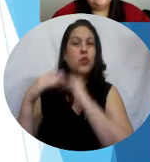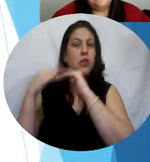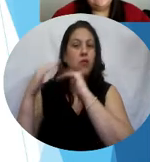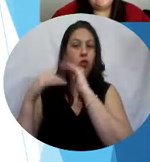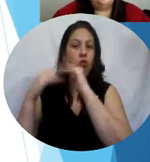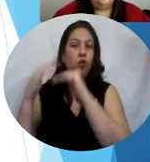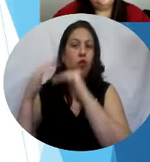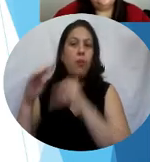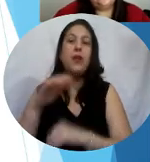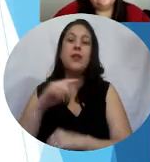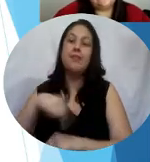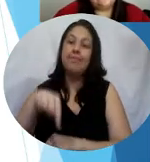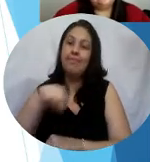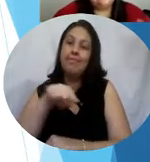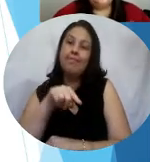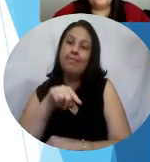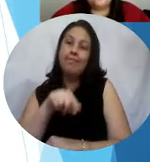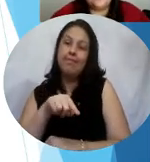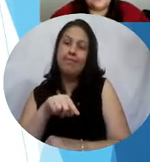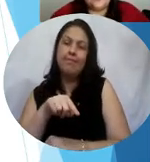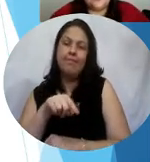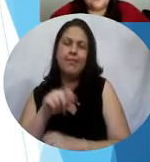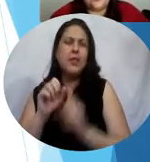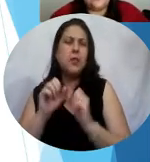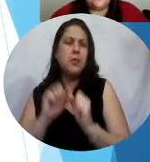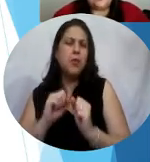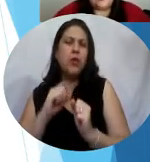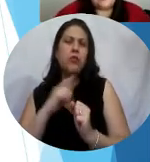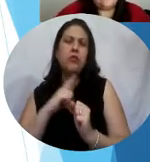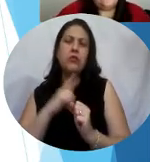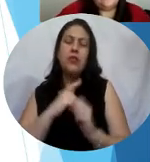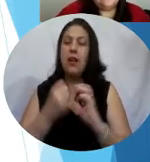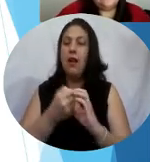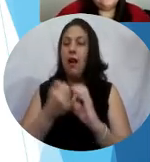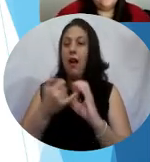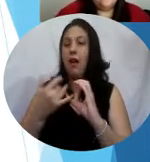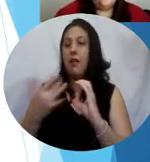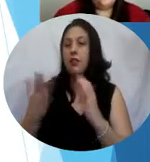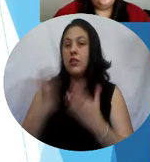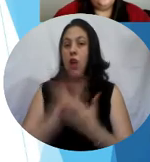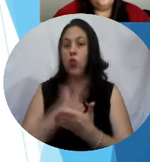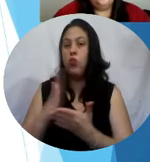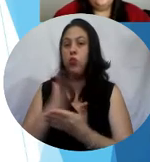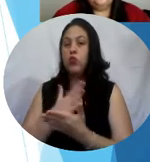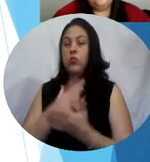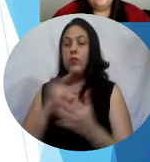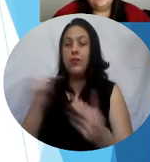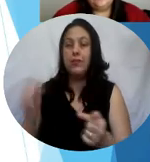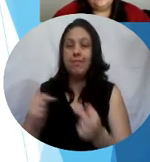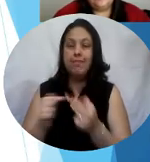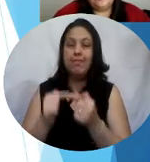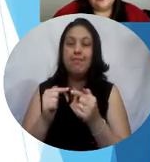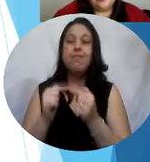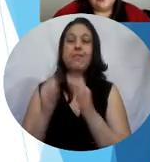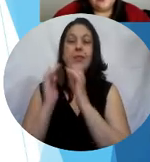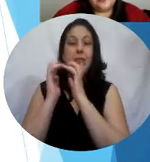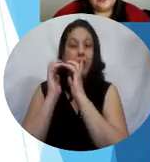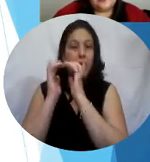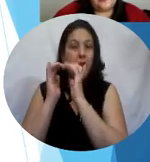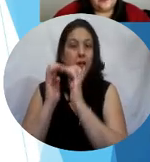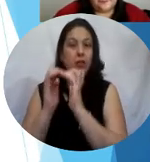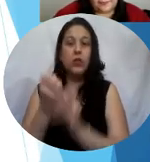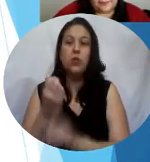aparecer também alguns outros sinais que possam estar relacionados ao autismo ou um outro tipo de transtorno